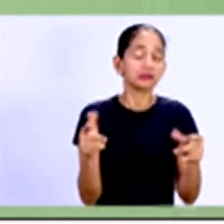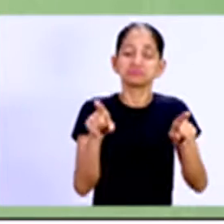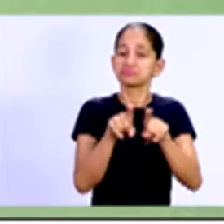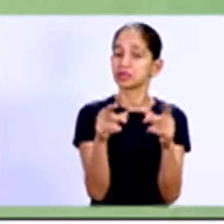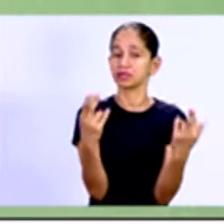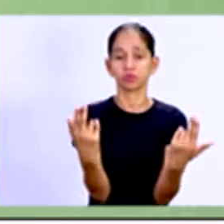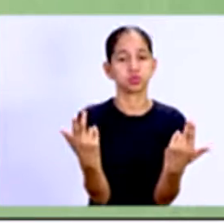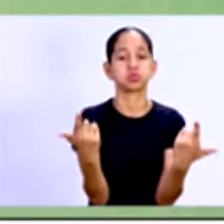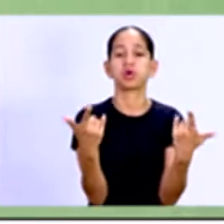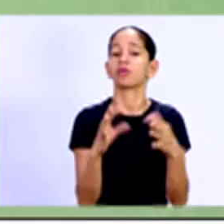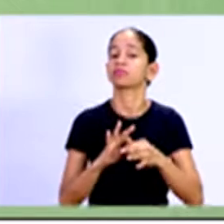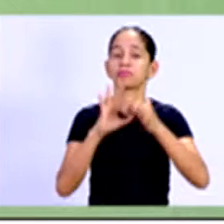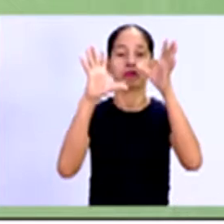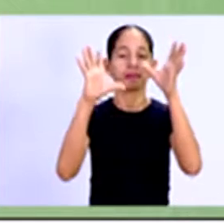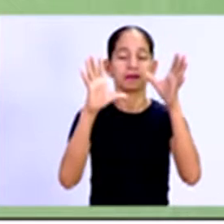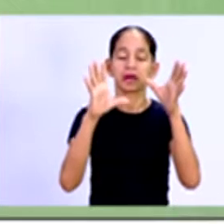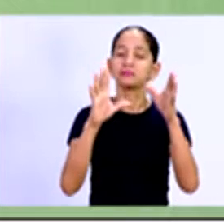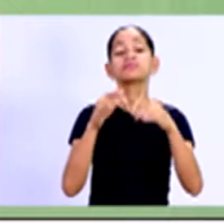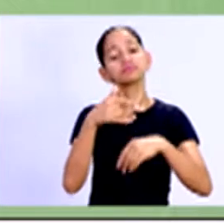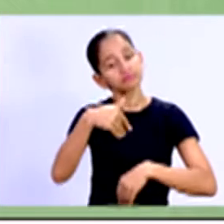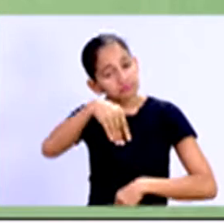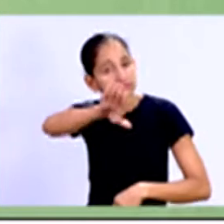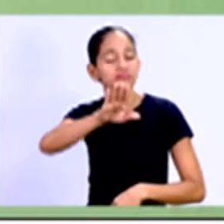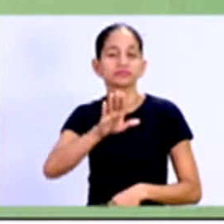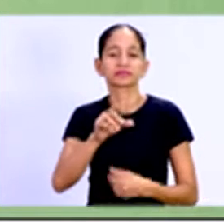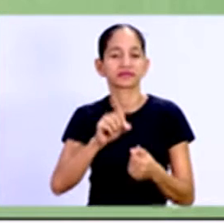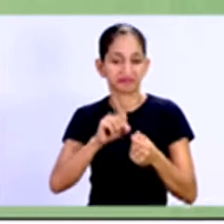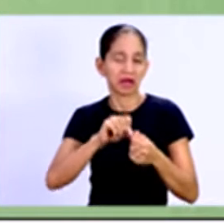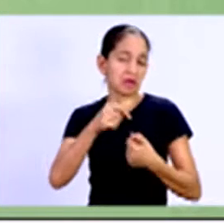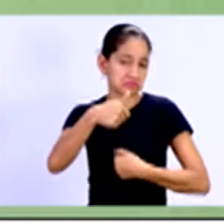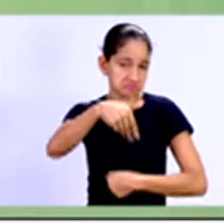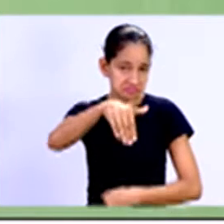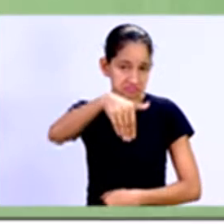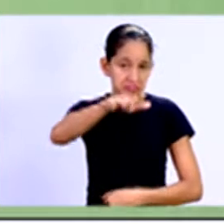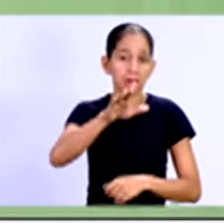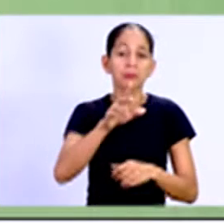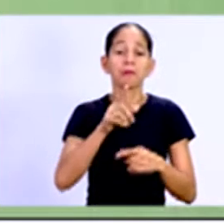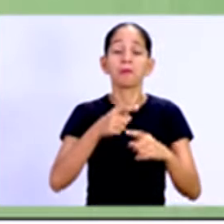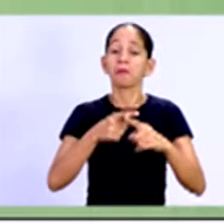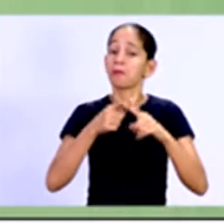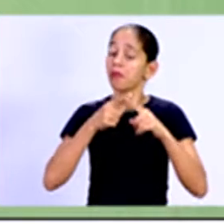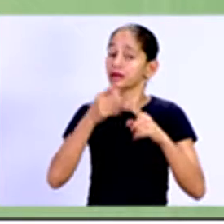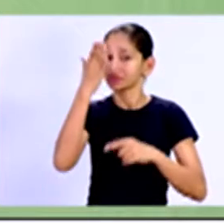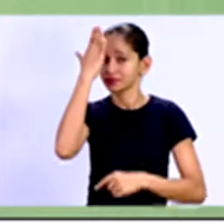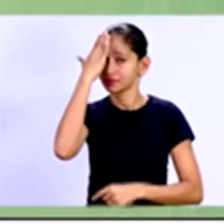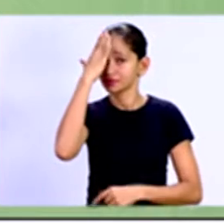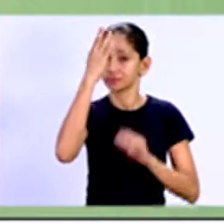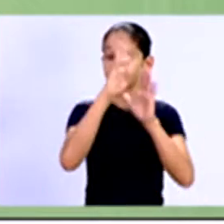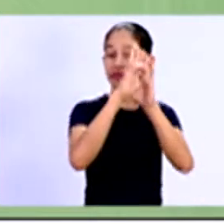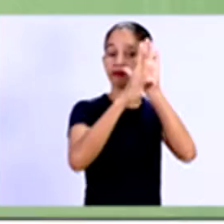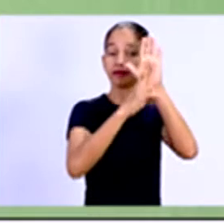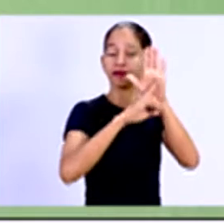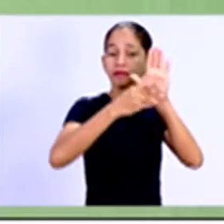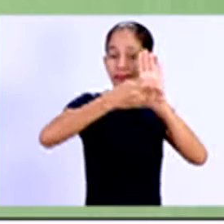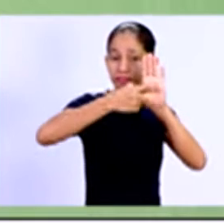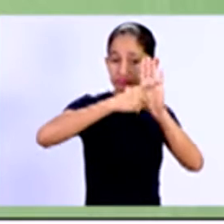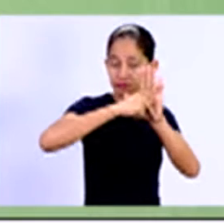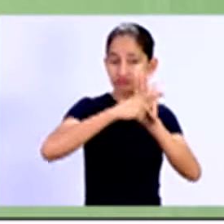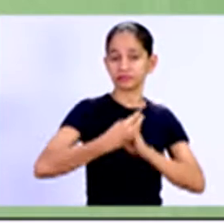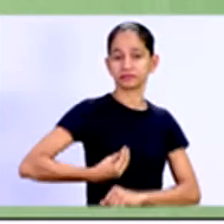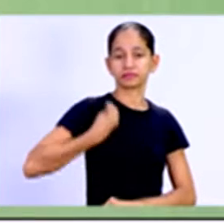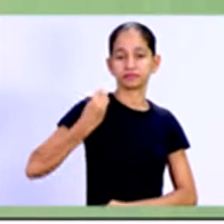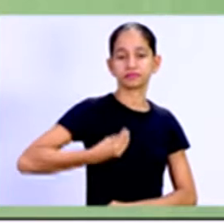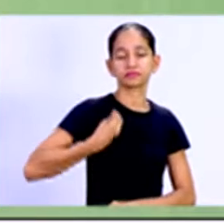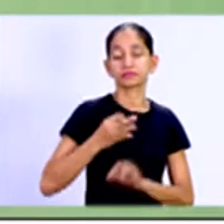o poder de autodeterminar-se, dando a si mesmo as regras de conduta. Então, veja